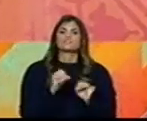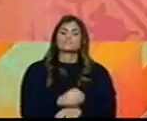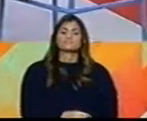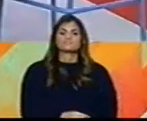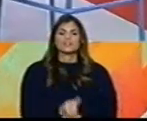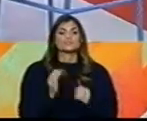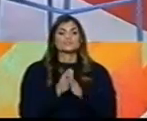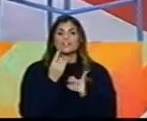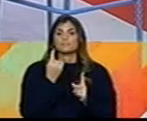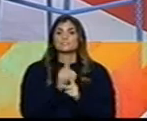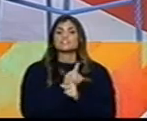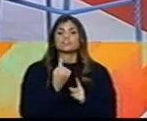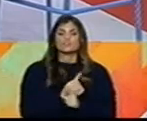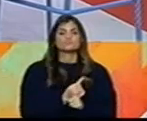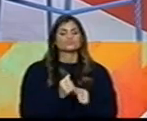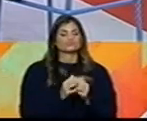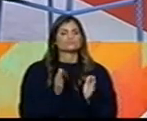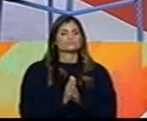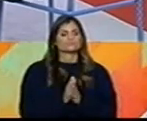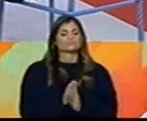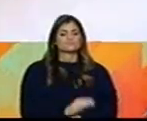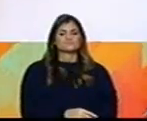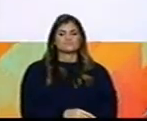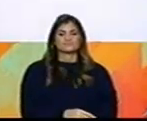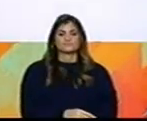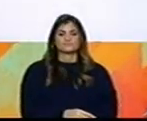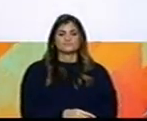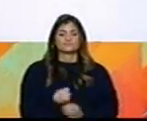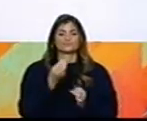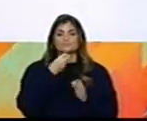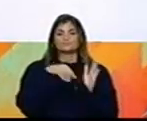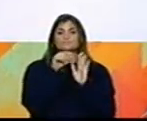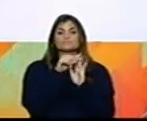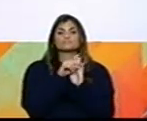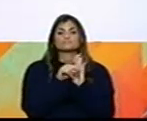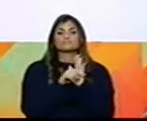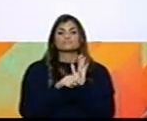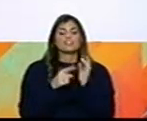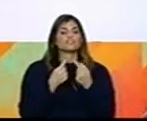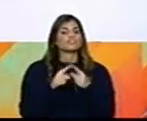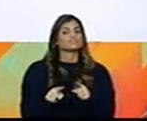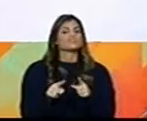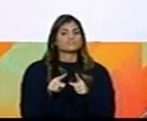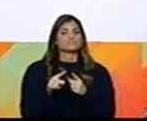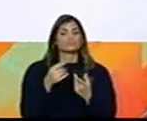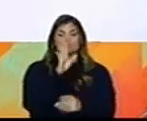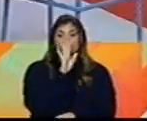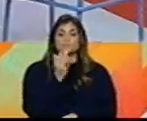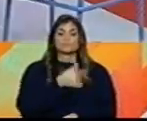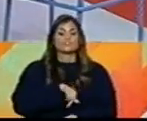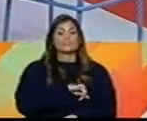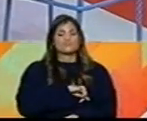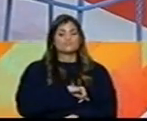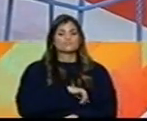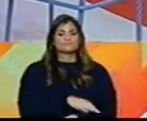tudo na alimentação, não é? É tudo na alimentação. Bom, e também não temos assim ingredientes tão diferentes do que estamos habituados, sim, não é? Sim, no fundo